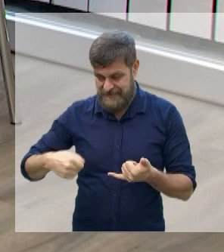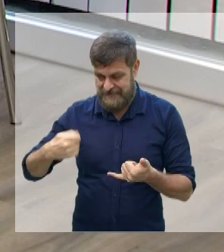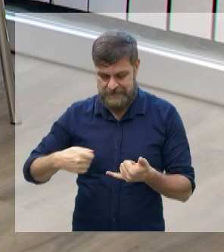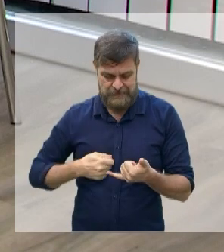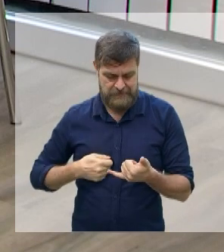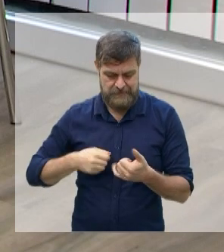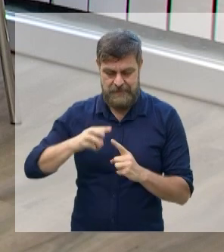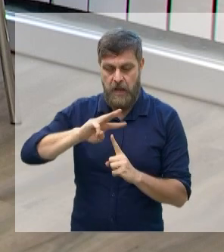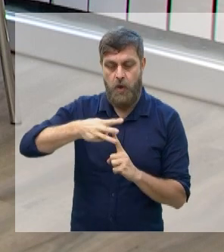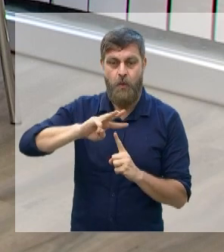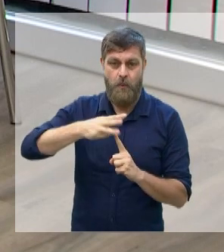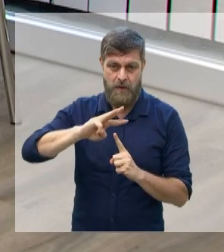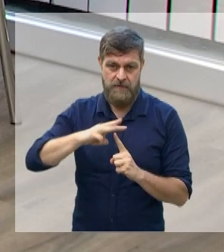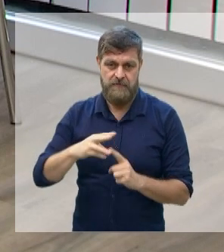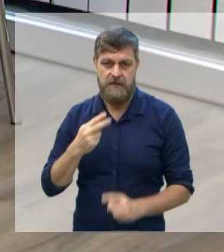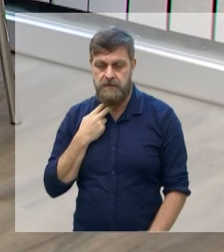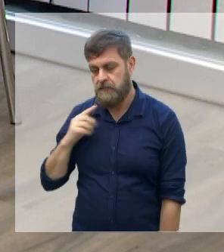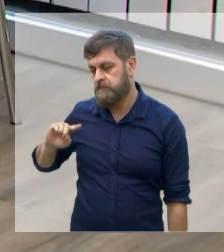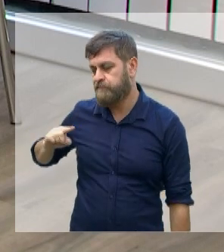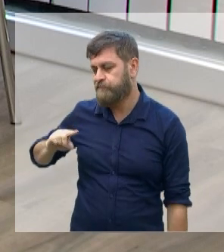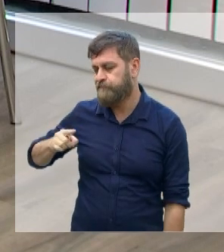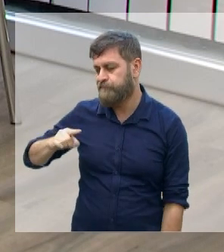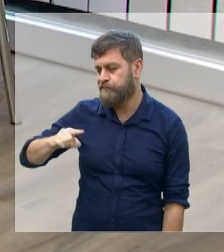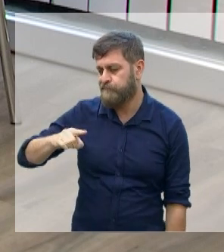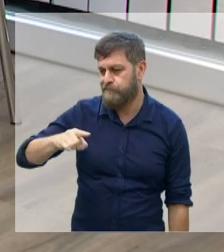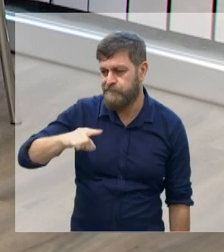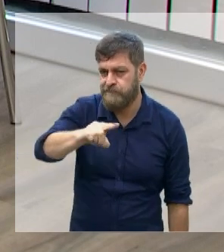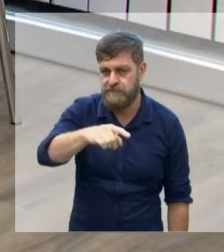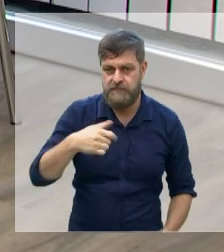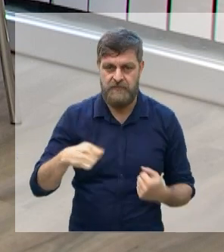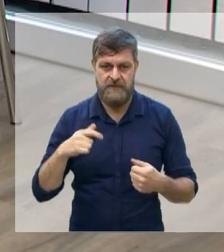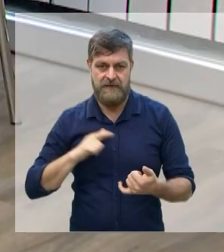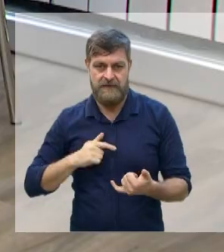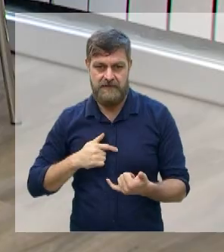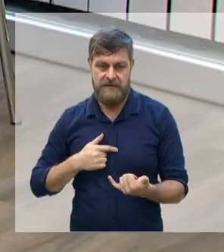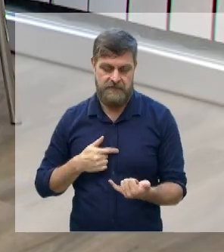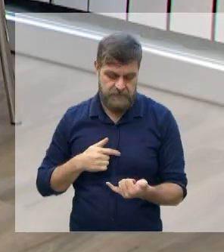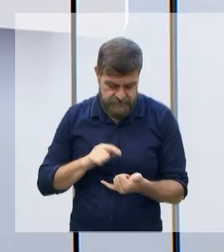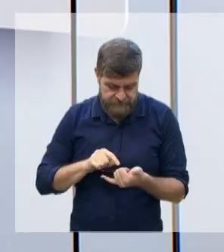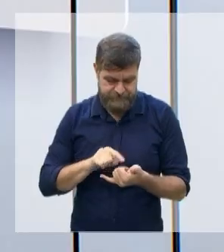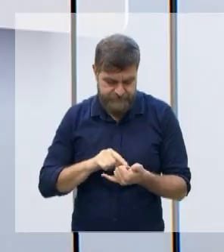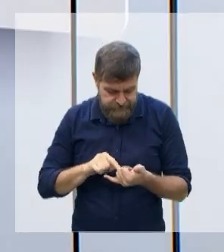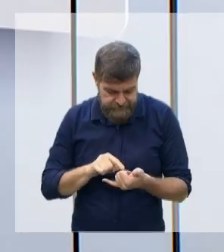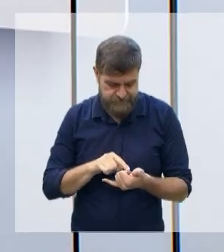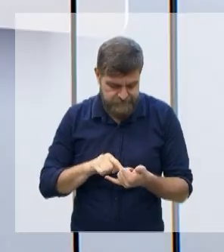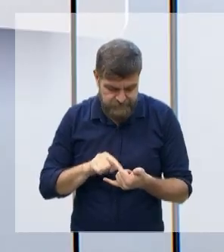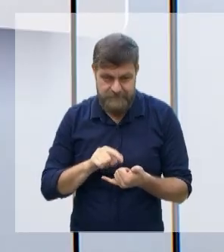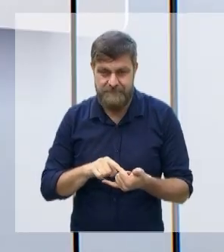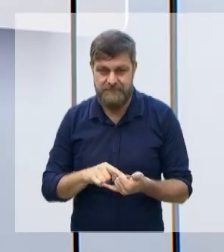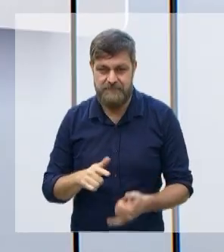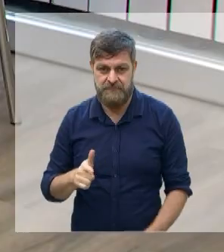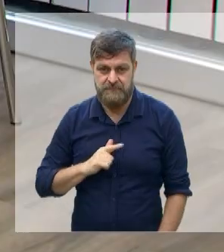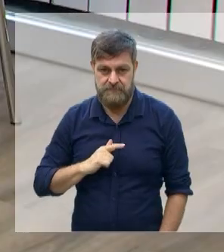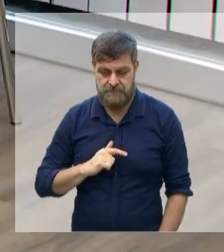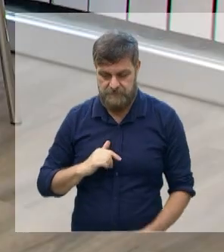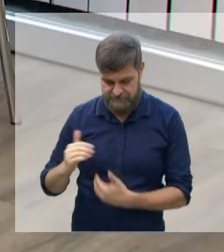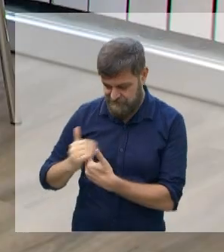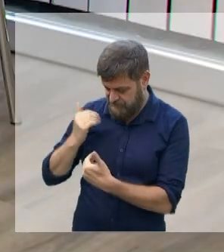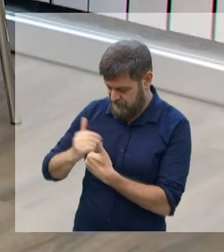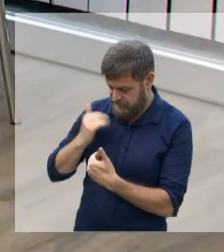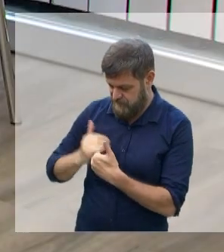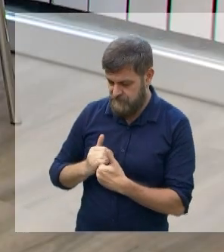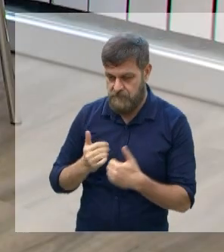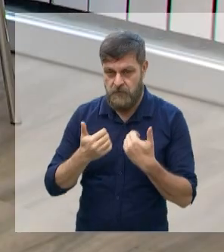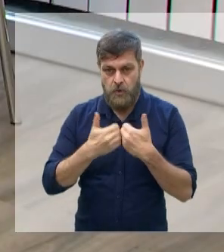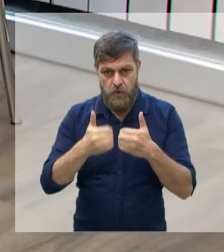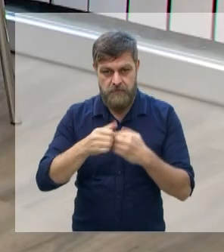pra vocês local de uma distância de 40 minutos você tem tempo para no mínimo um passatempo né se não me engano podem corrigir vai ter esses ônibus